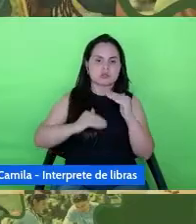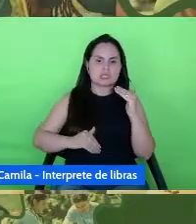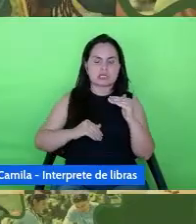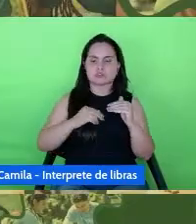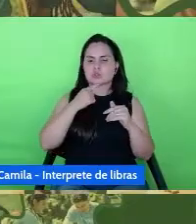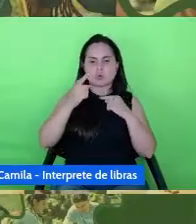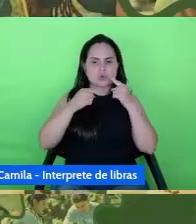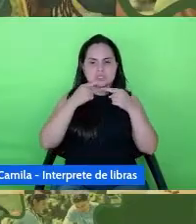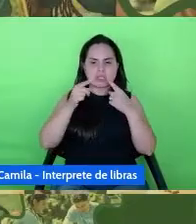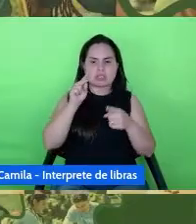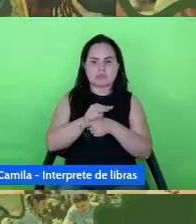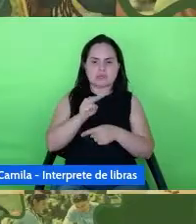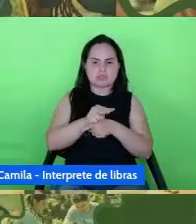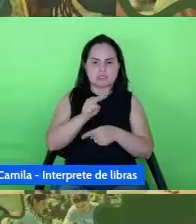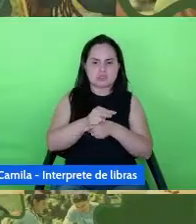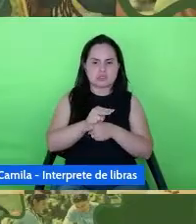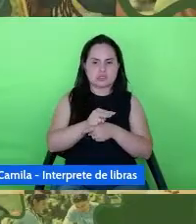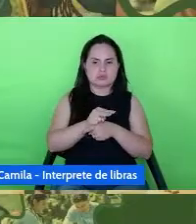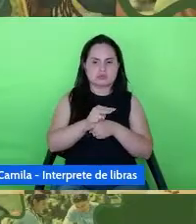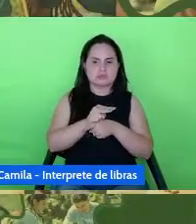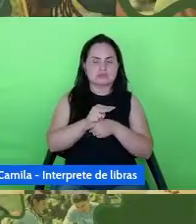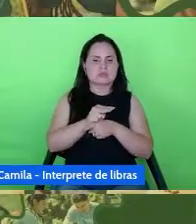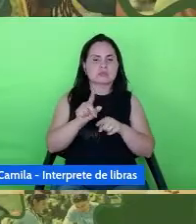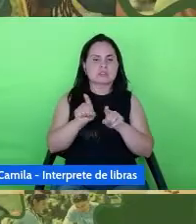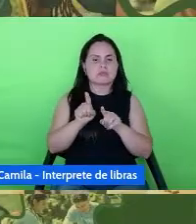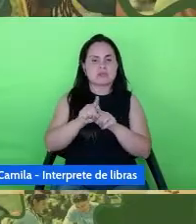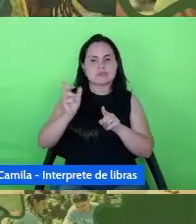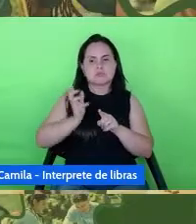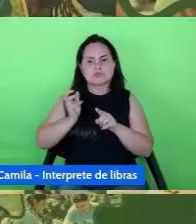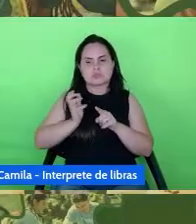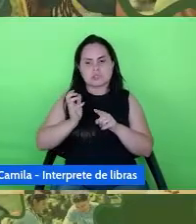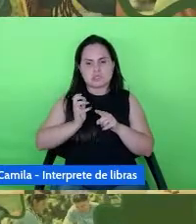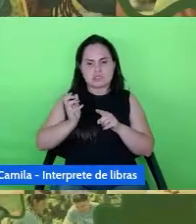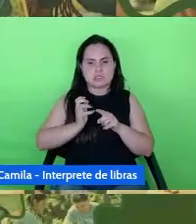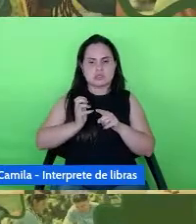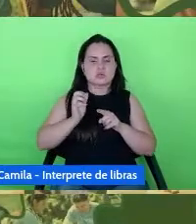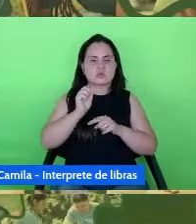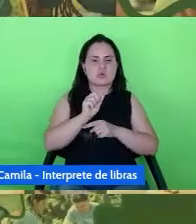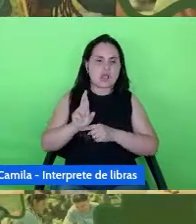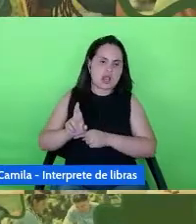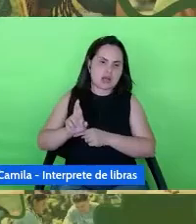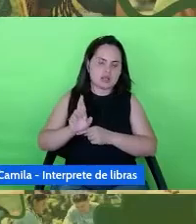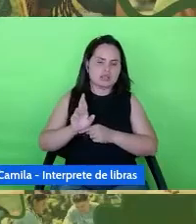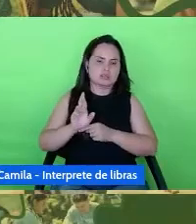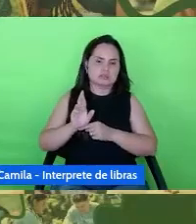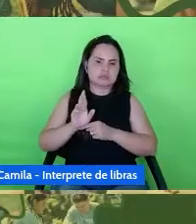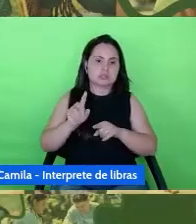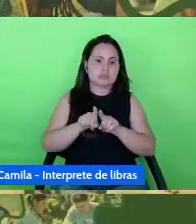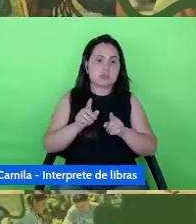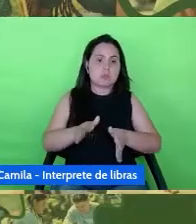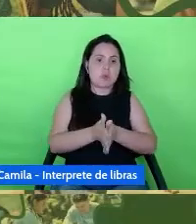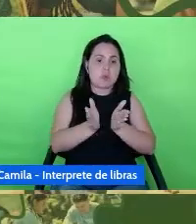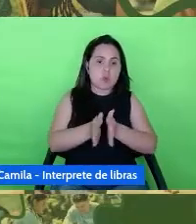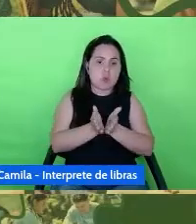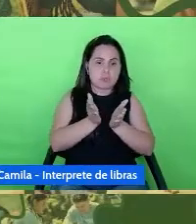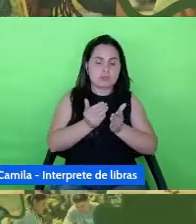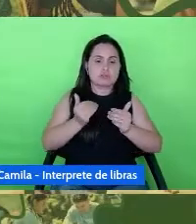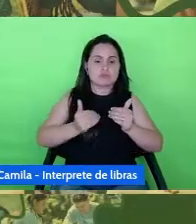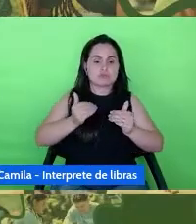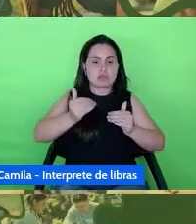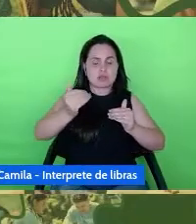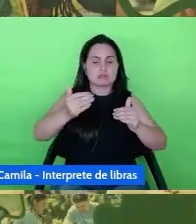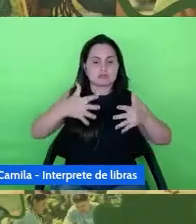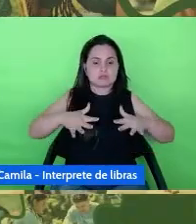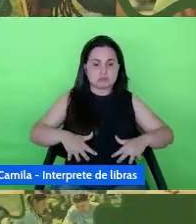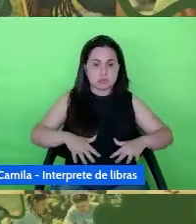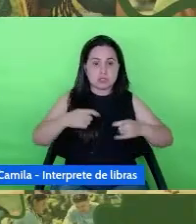o meio ambiente, tá? Para que os ricos tenham ar despoluído, os pobres, tá? As pessoas vão começar a degradar o meio ambiente, então